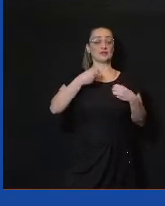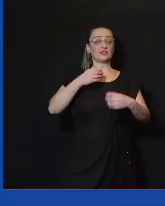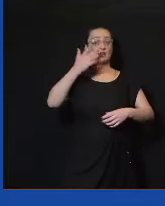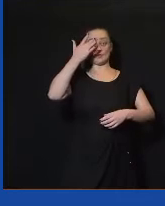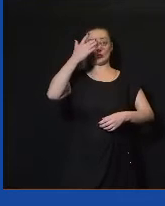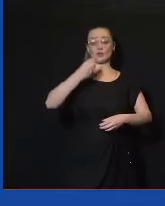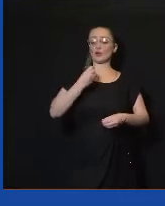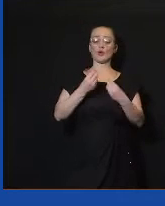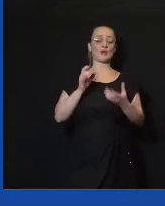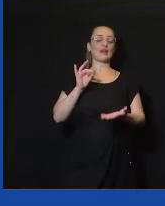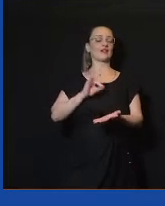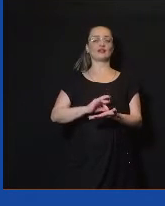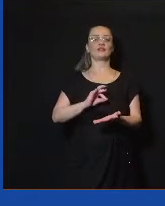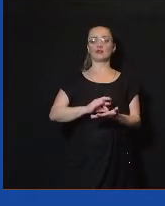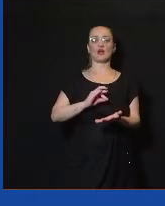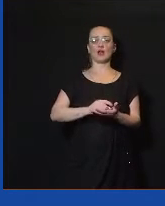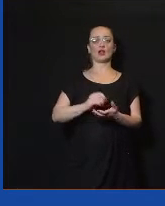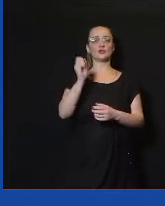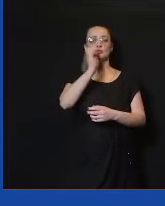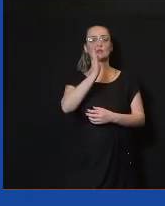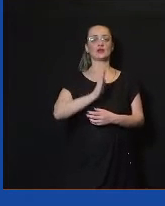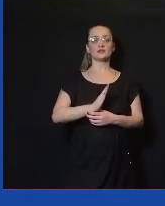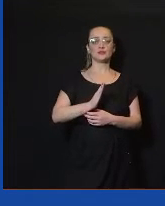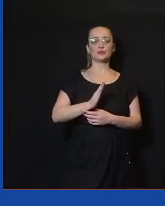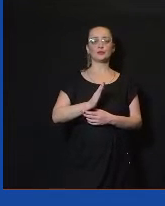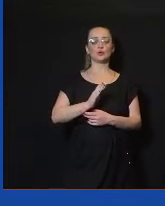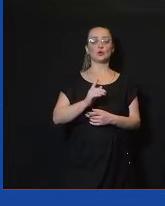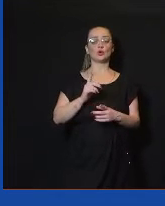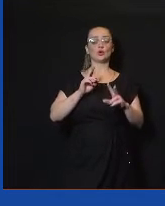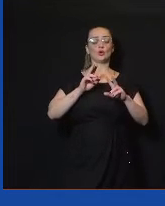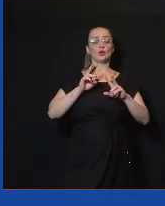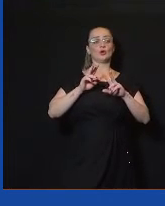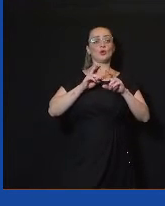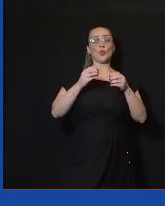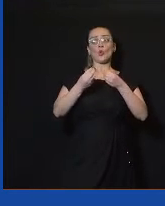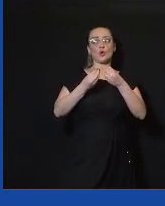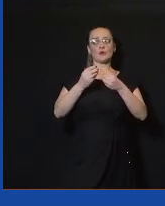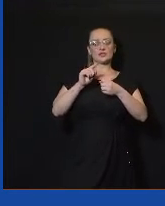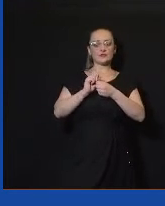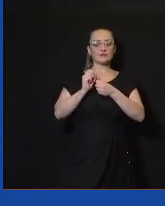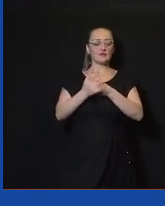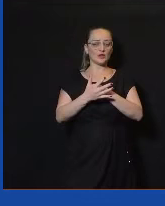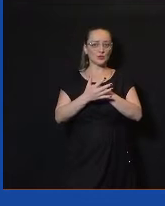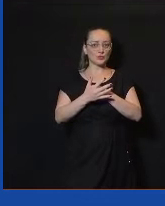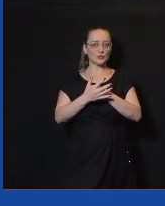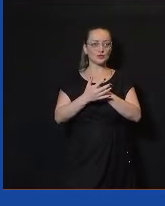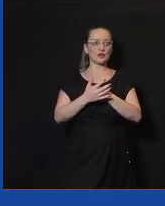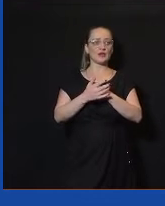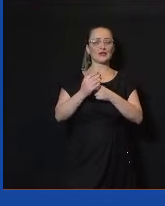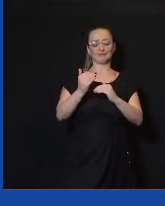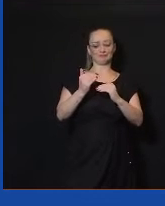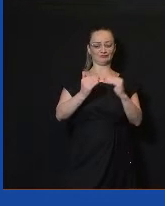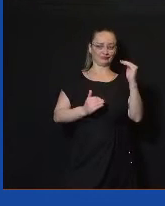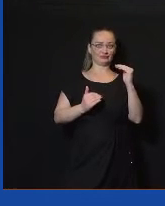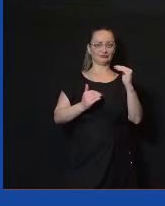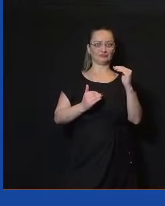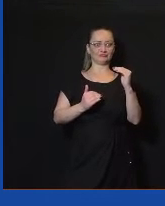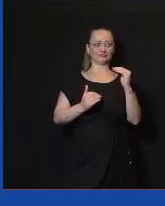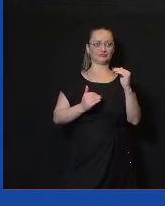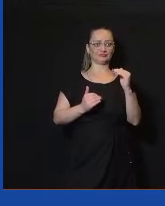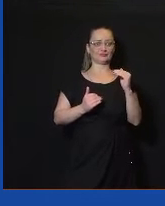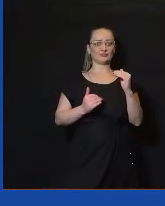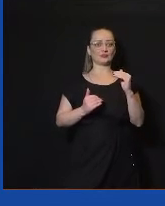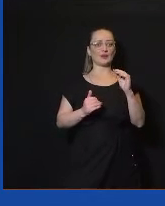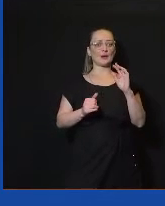realidade do Brasil e do quanto que esse vírus era um vírus desigual, né? Quer dizer, uma das